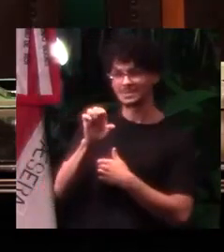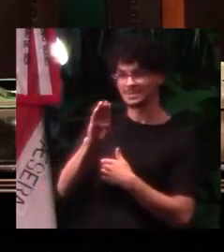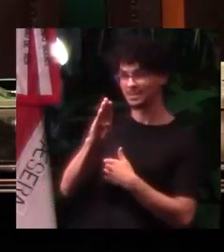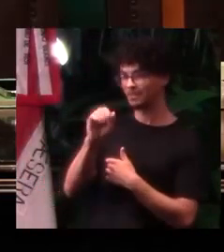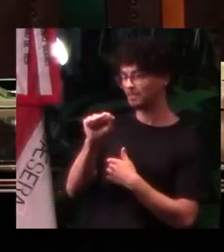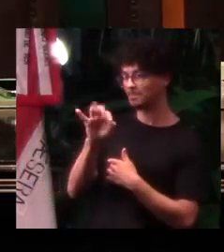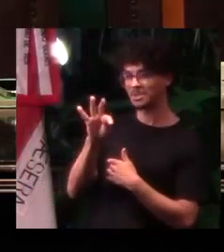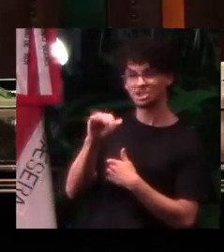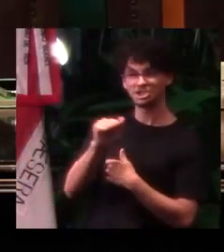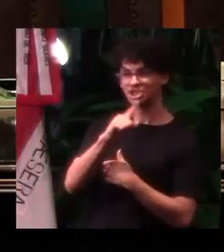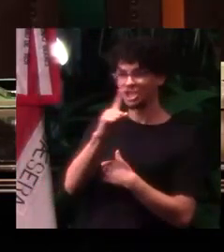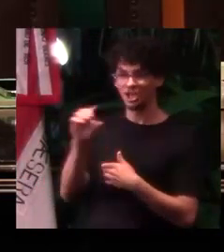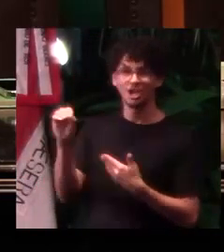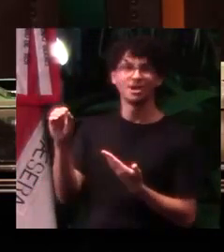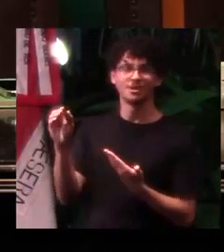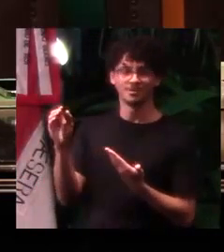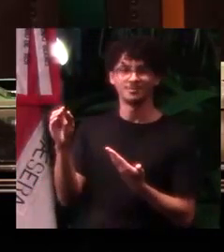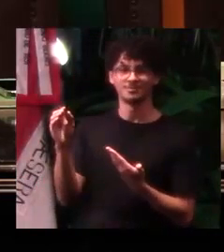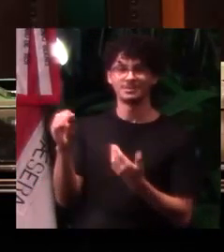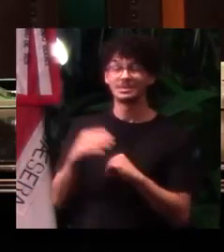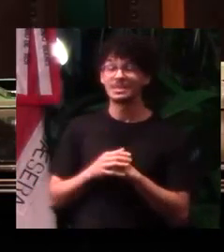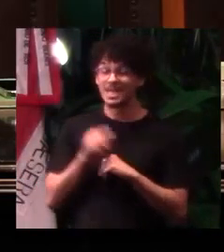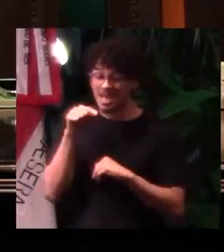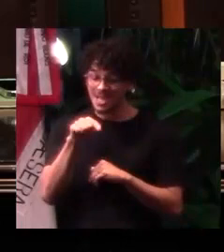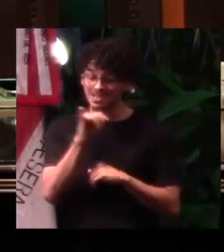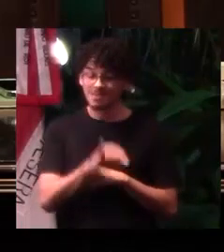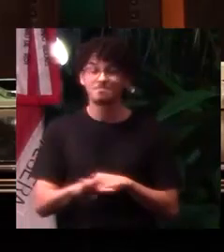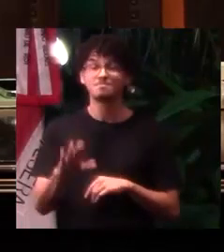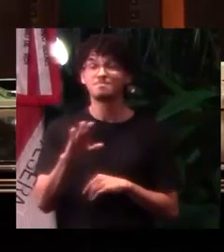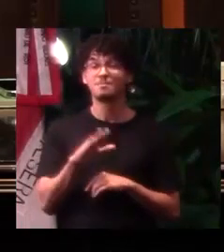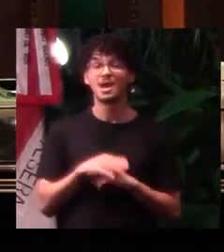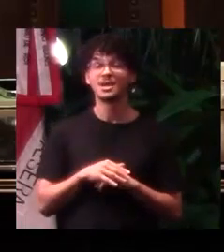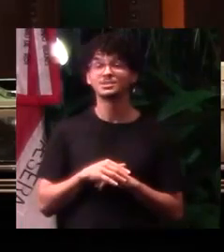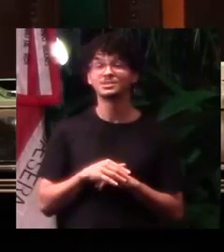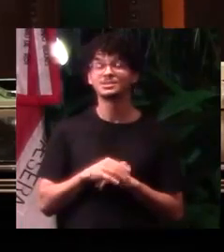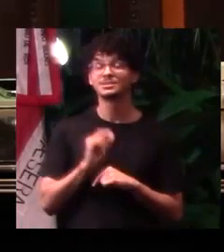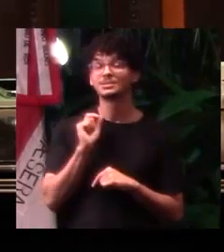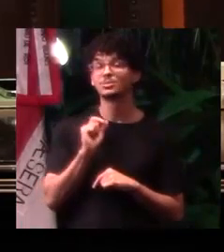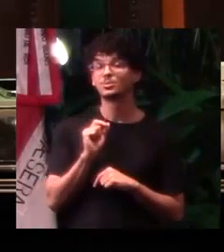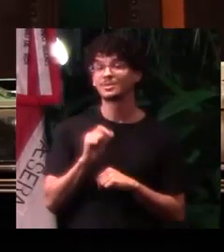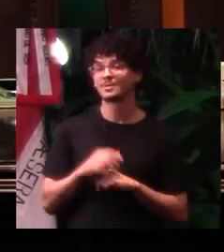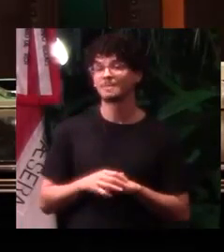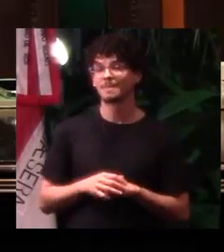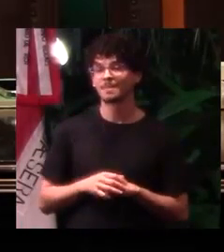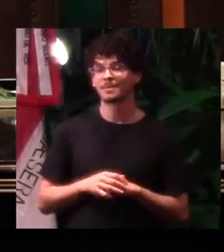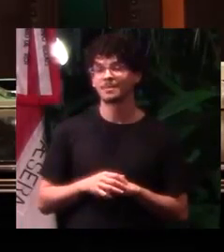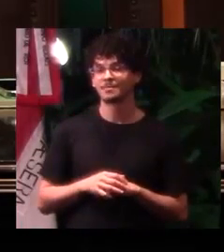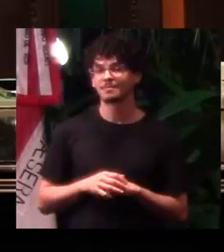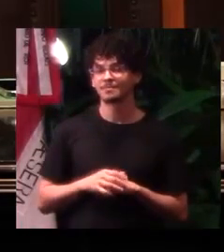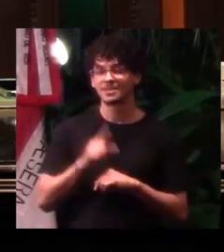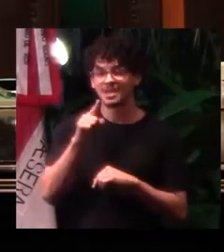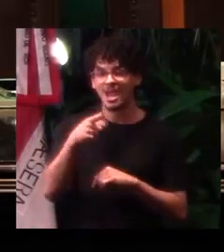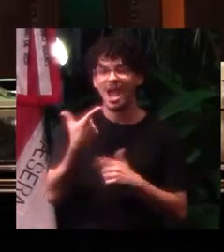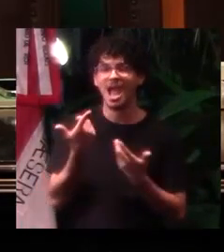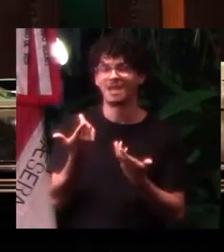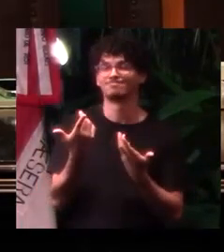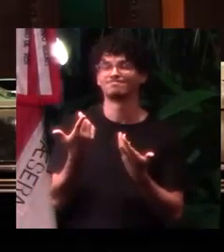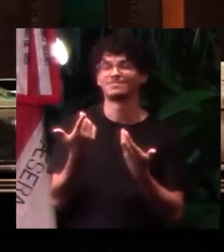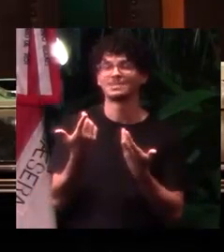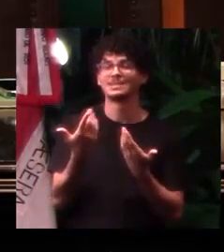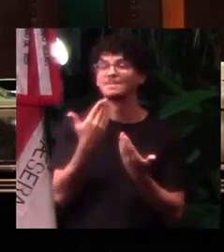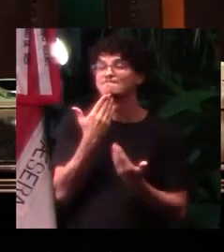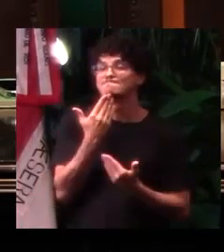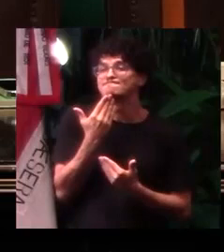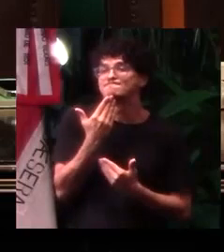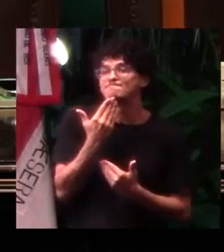de um Cartier-Bresson, né, Inês? Essa imagem, ela é uma imagem que é uma súplica por interpretação.